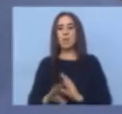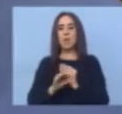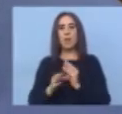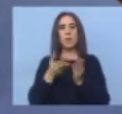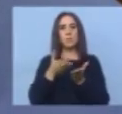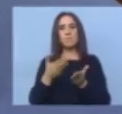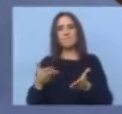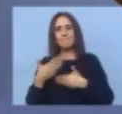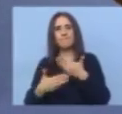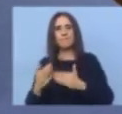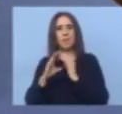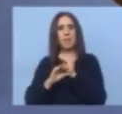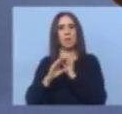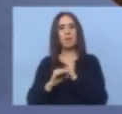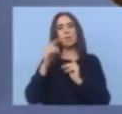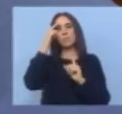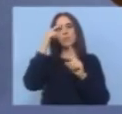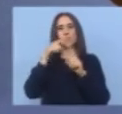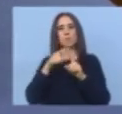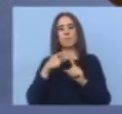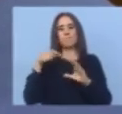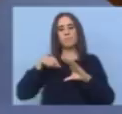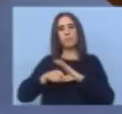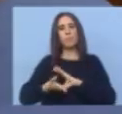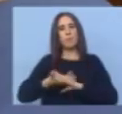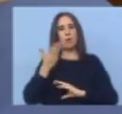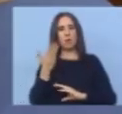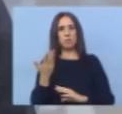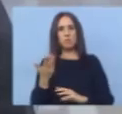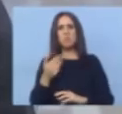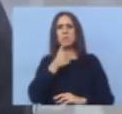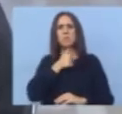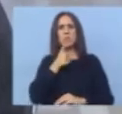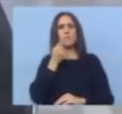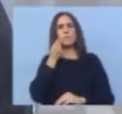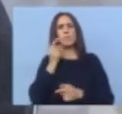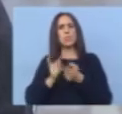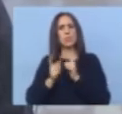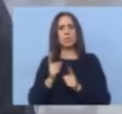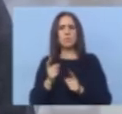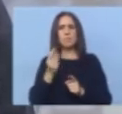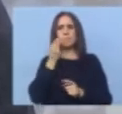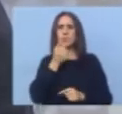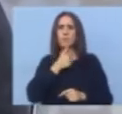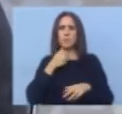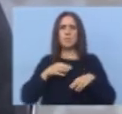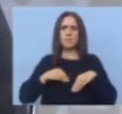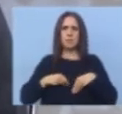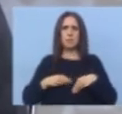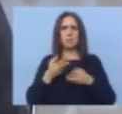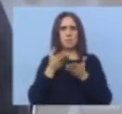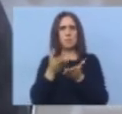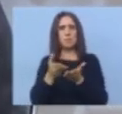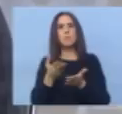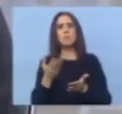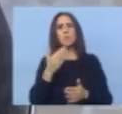para iniciar a conversa. E depois o objetivo é ir às questões mais profundas de por que as pessoas sofrem, ajudar também as pessoas a aceitarem o sofrimento, também em